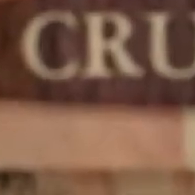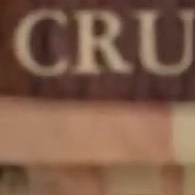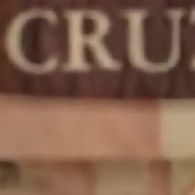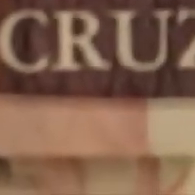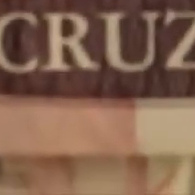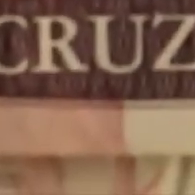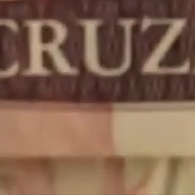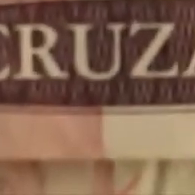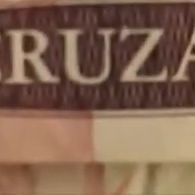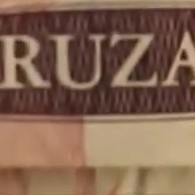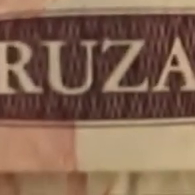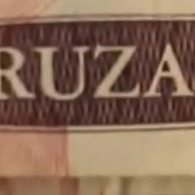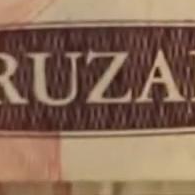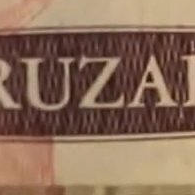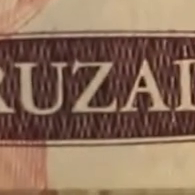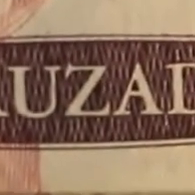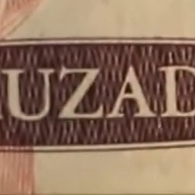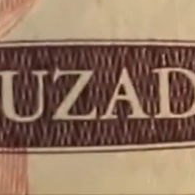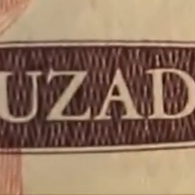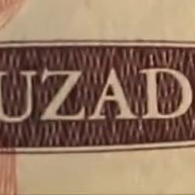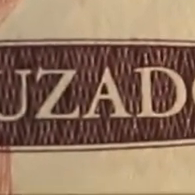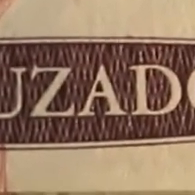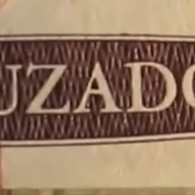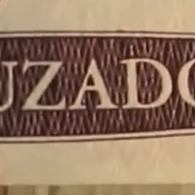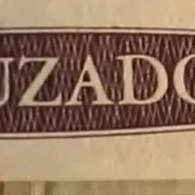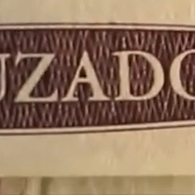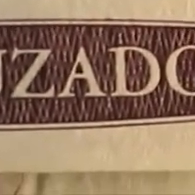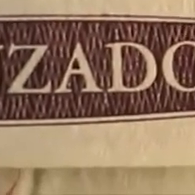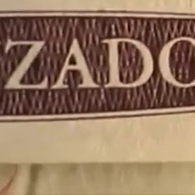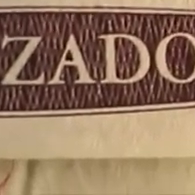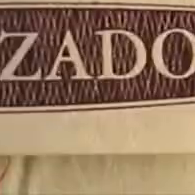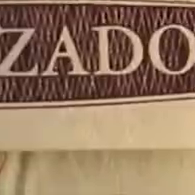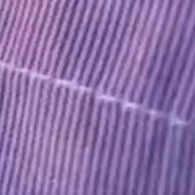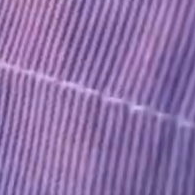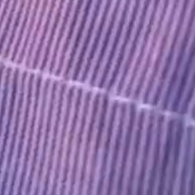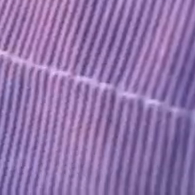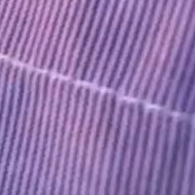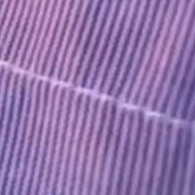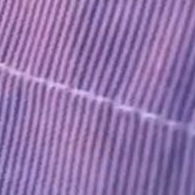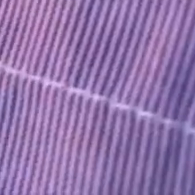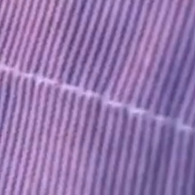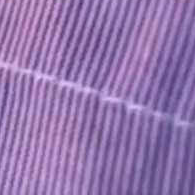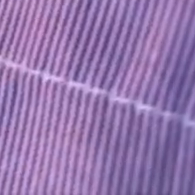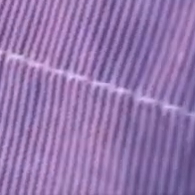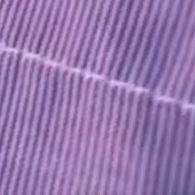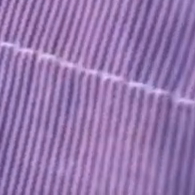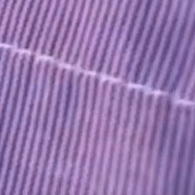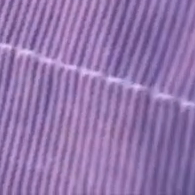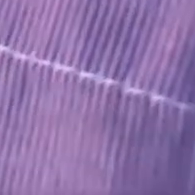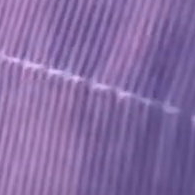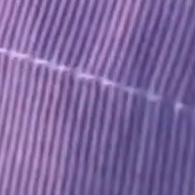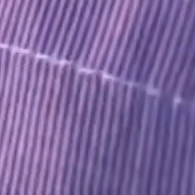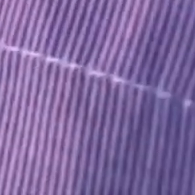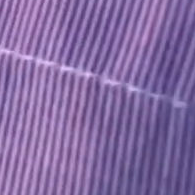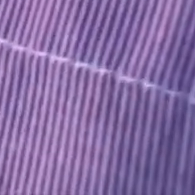Já ocupou o bolso do país, mas o que sempre mirou, mesmo, foi o coração.